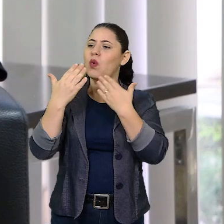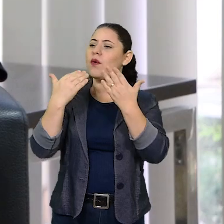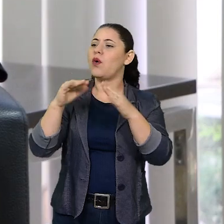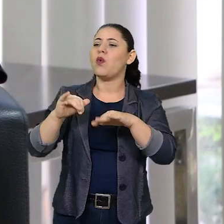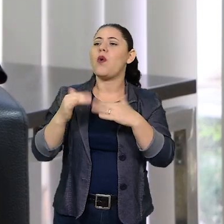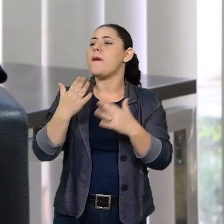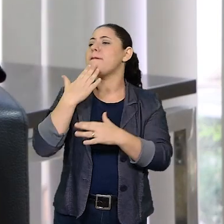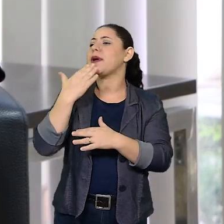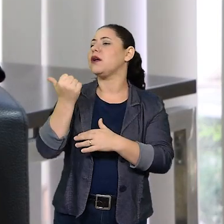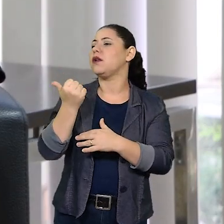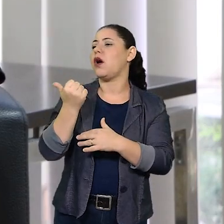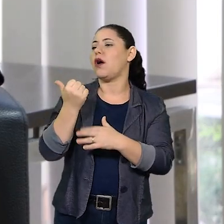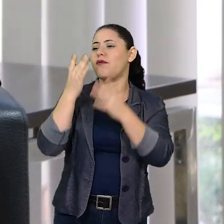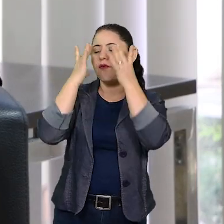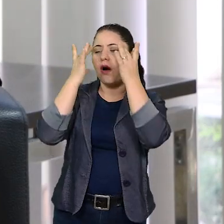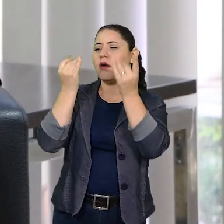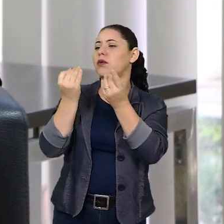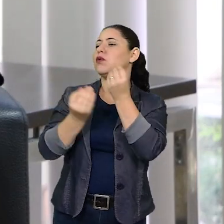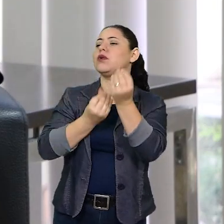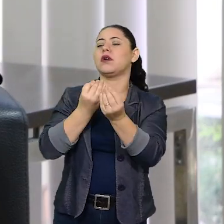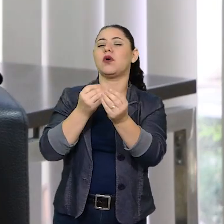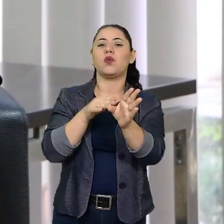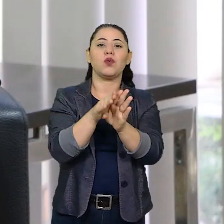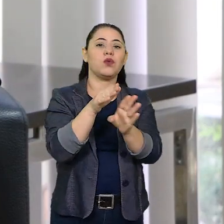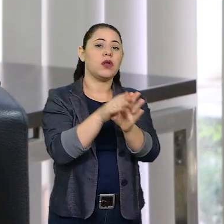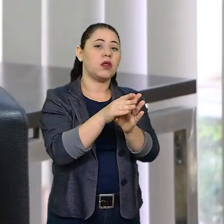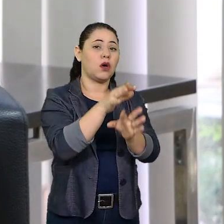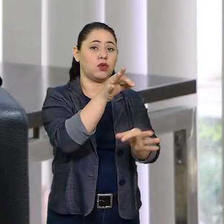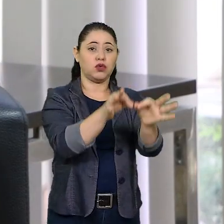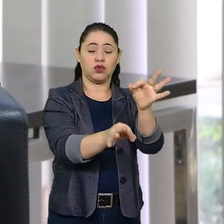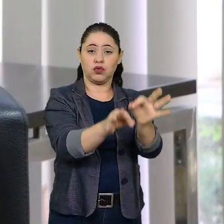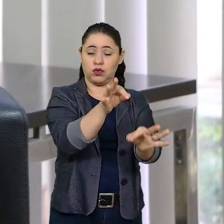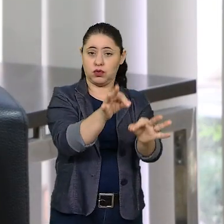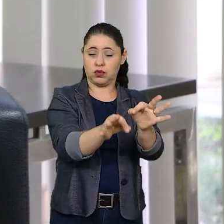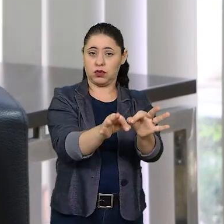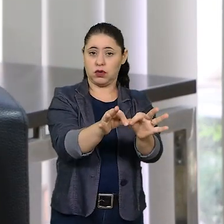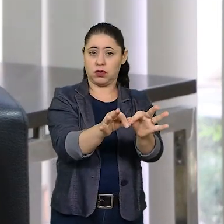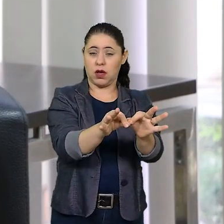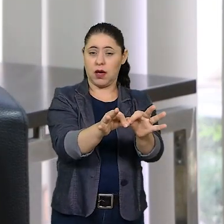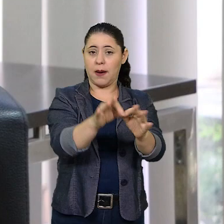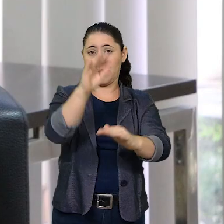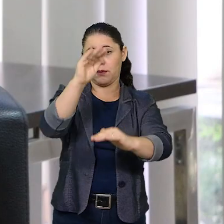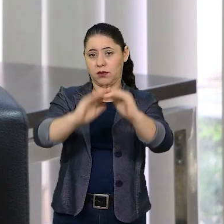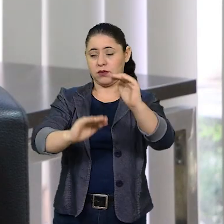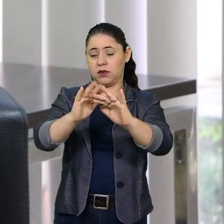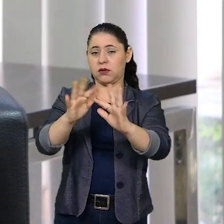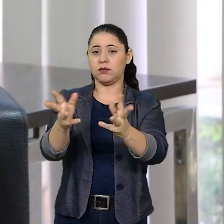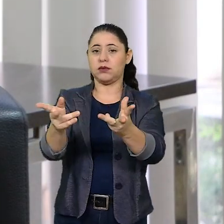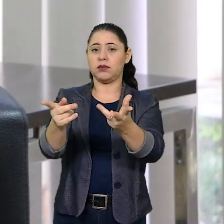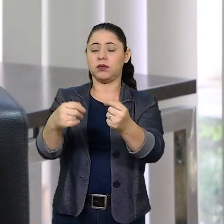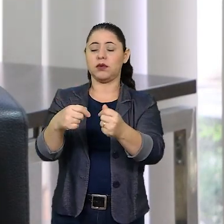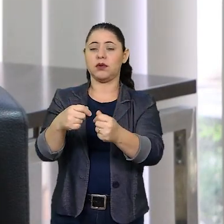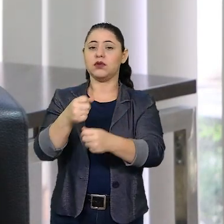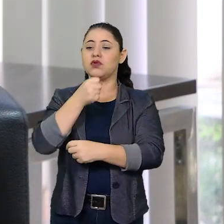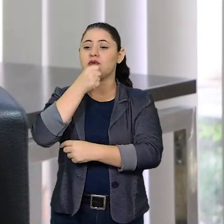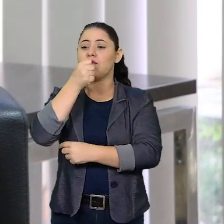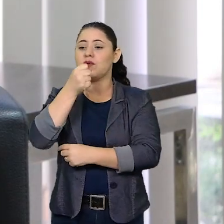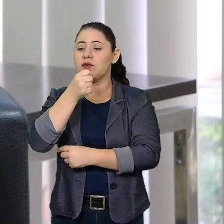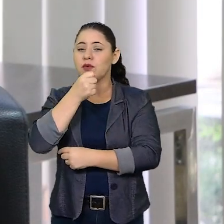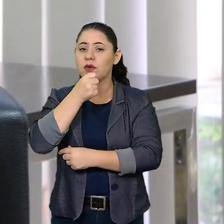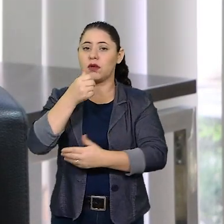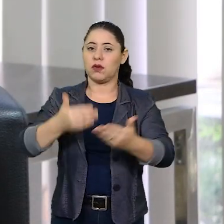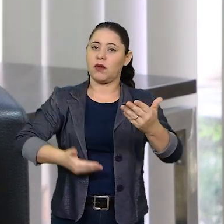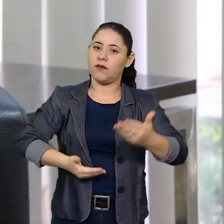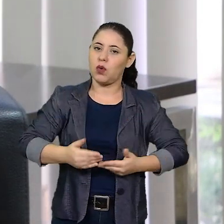sempre conversamos sobre qual é a melhor forma de orientar os juízes, os capacitar os